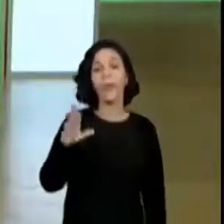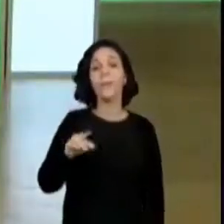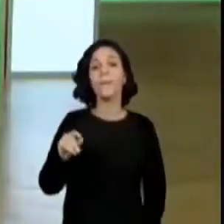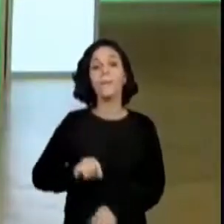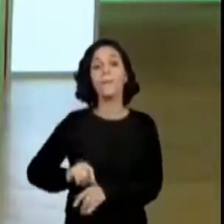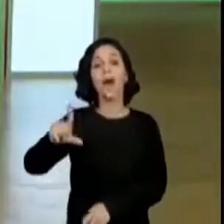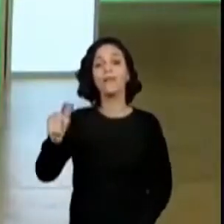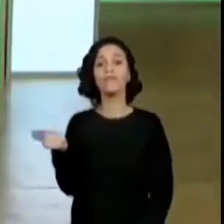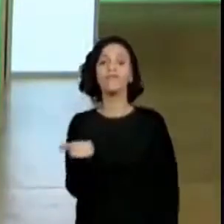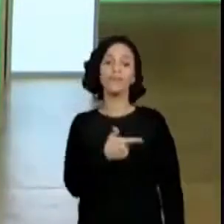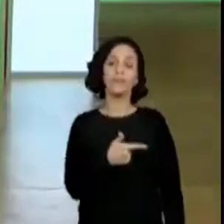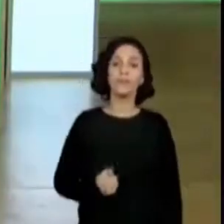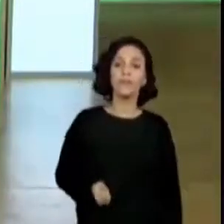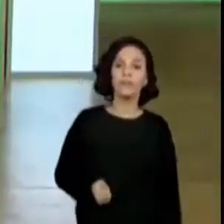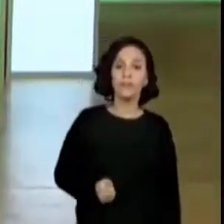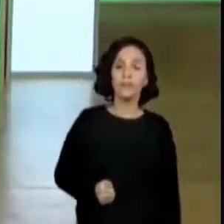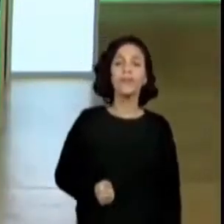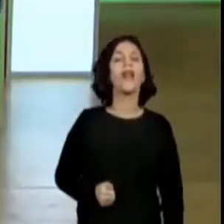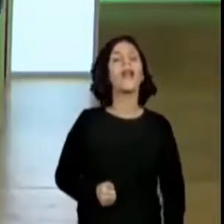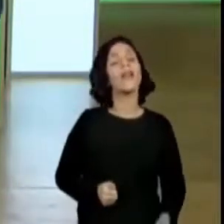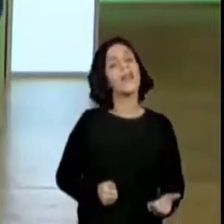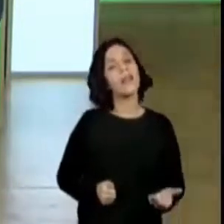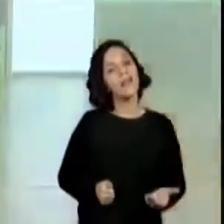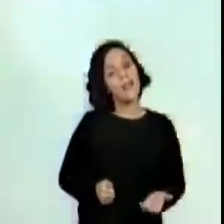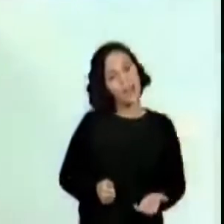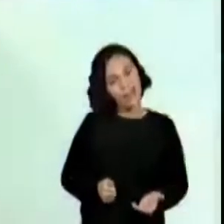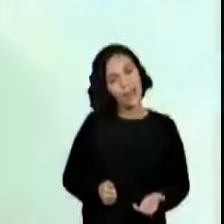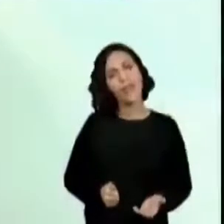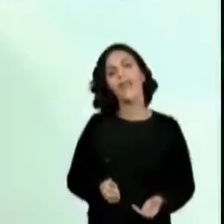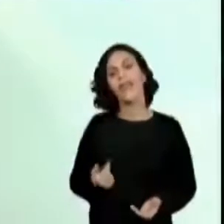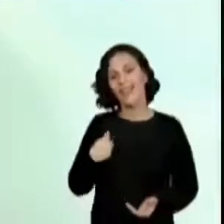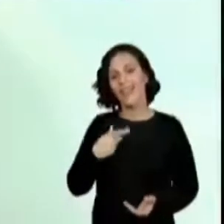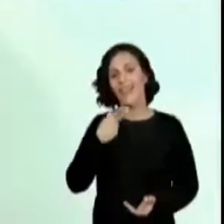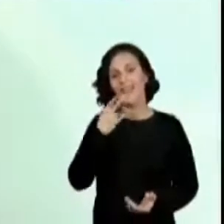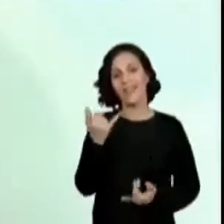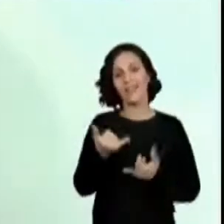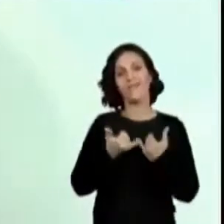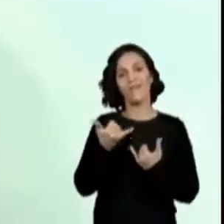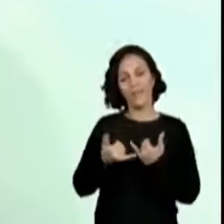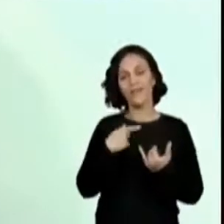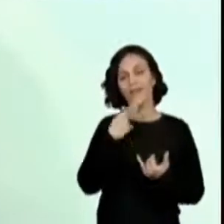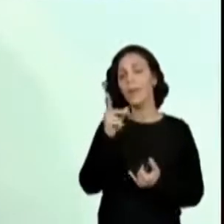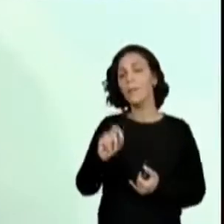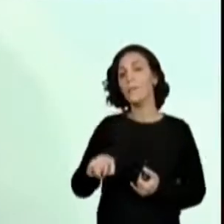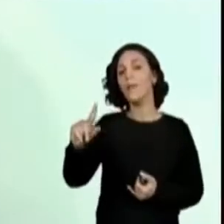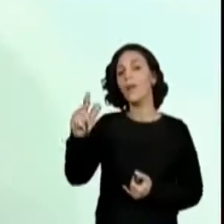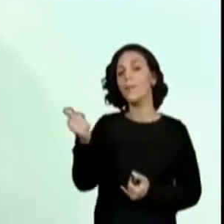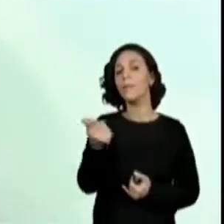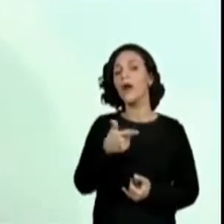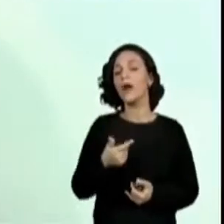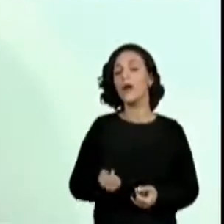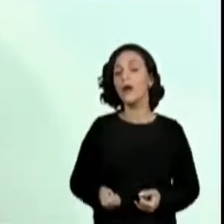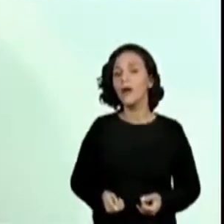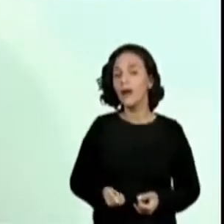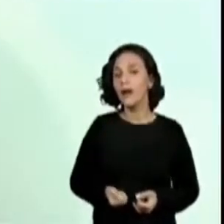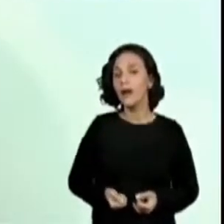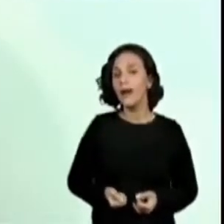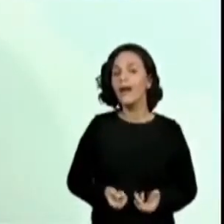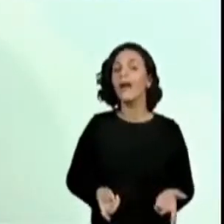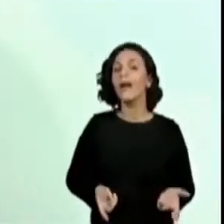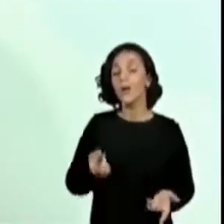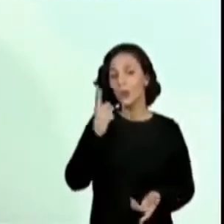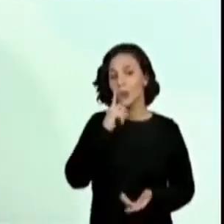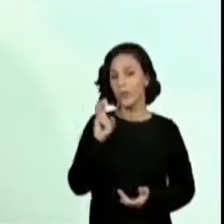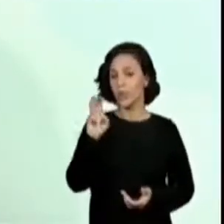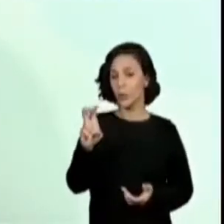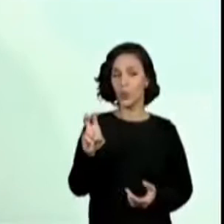Haha, eu falei que eu ia brincar de tudo que a gente viu. Quantos a mais? Olhando para o 5